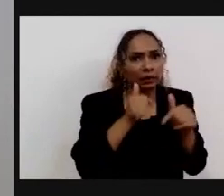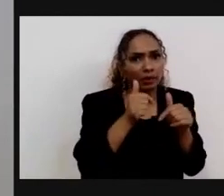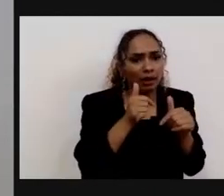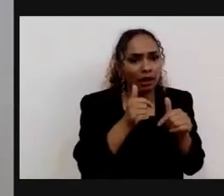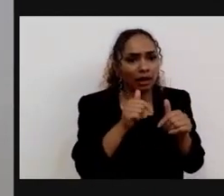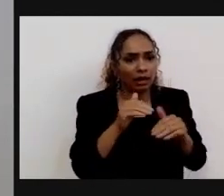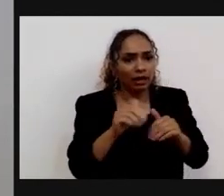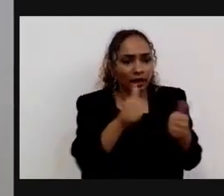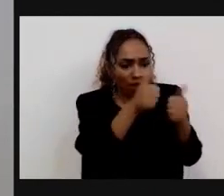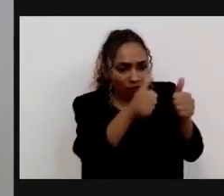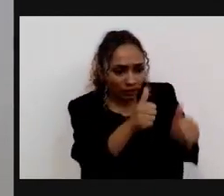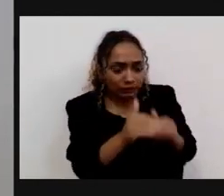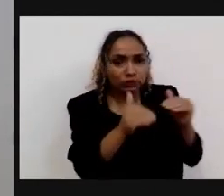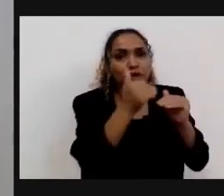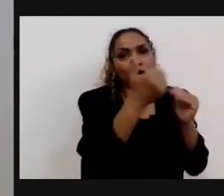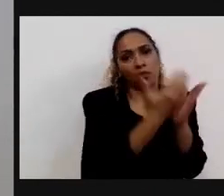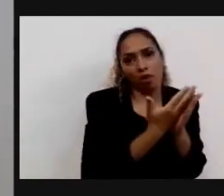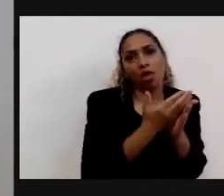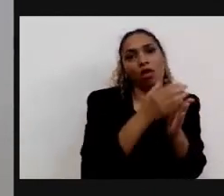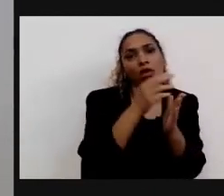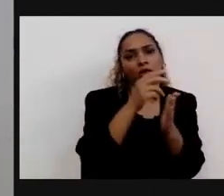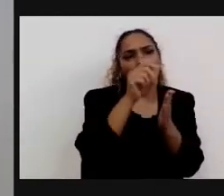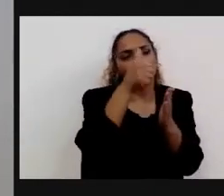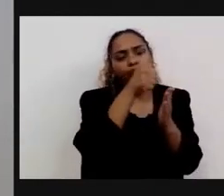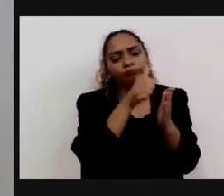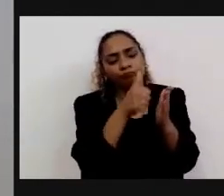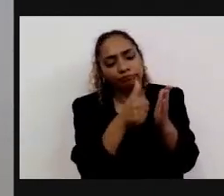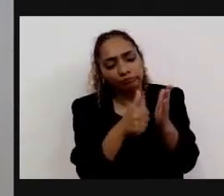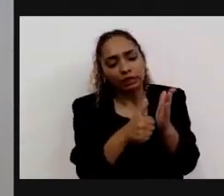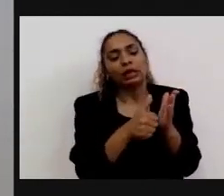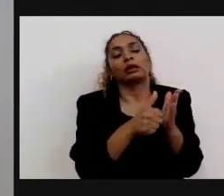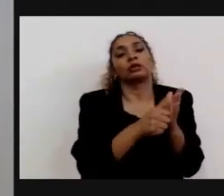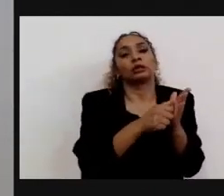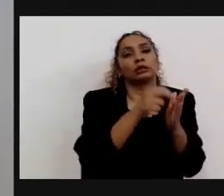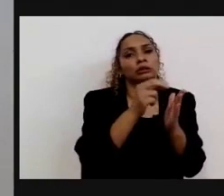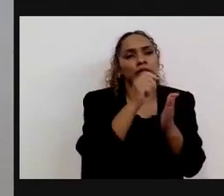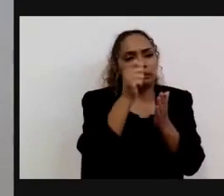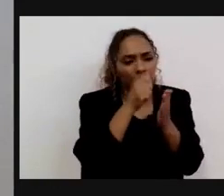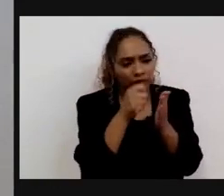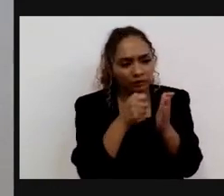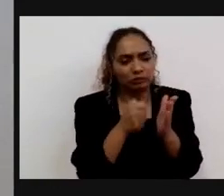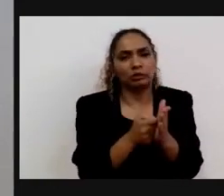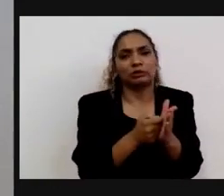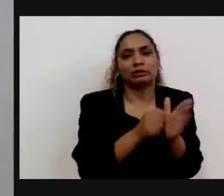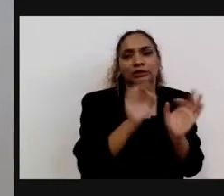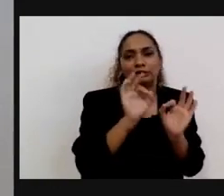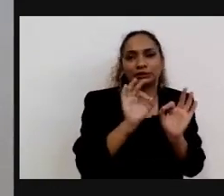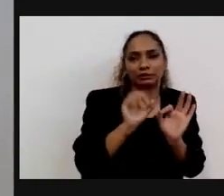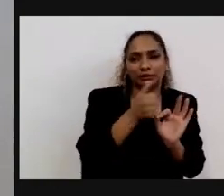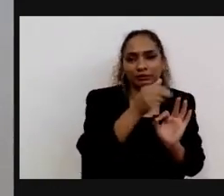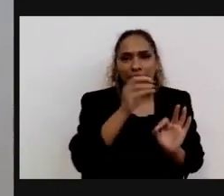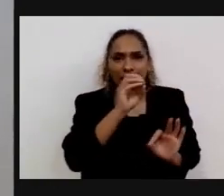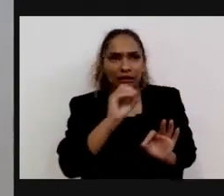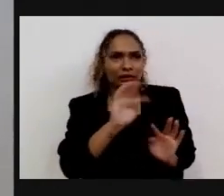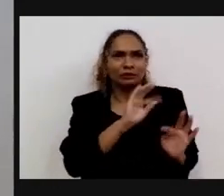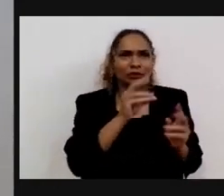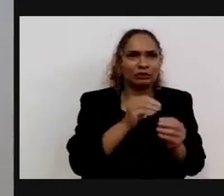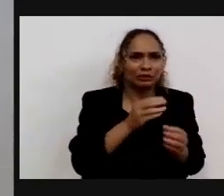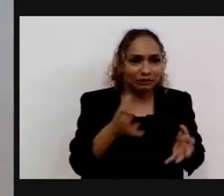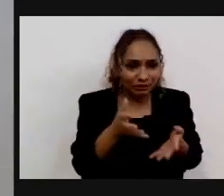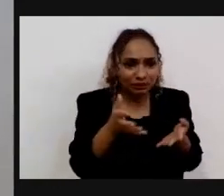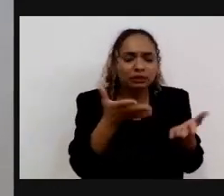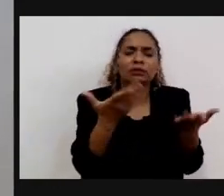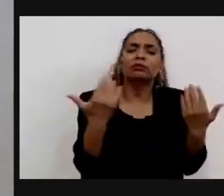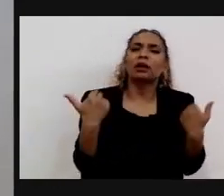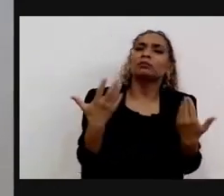primeiro emprego fica lá pelejando o povo preencher os questionários ninguém quer se preenche você tabule esses negócios é 10 para todo mundo a gente insiste